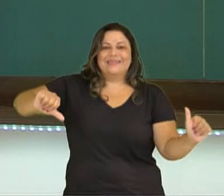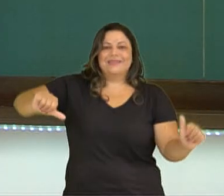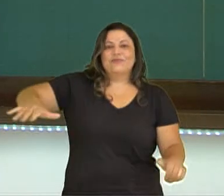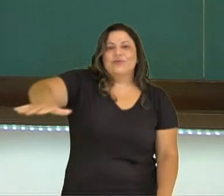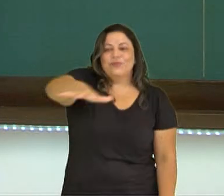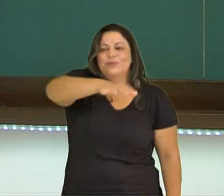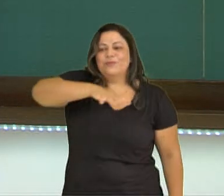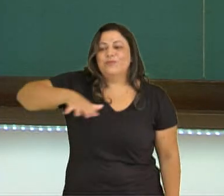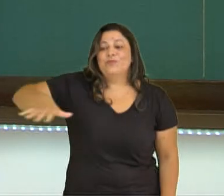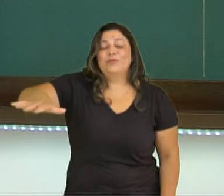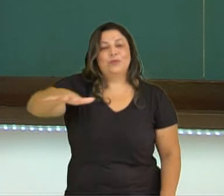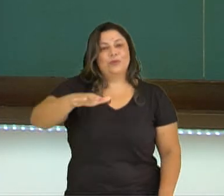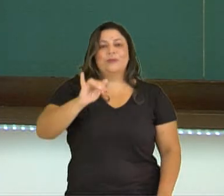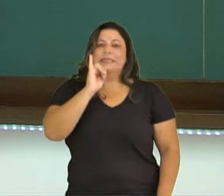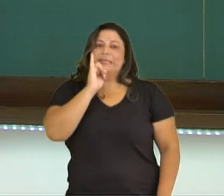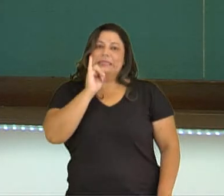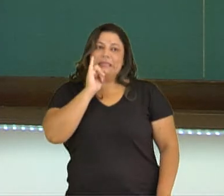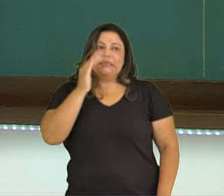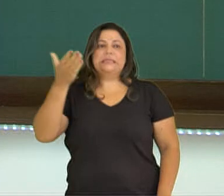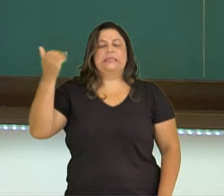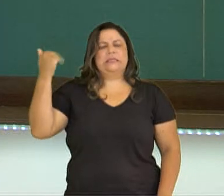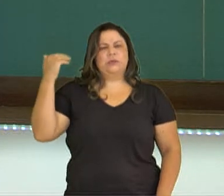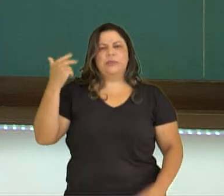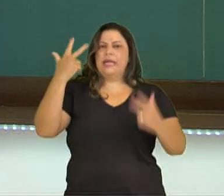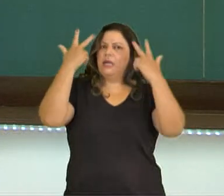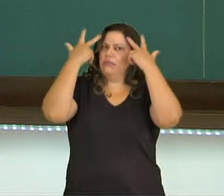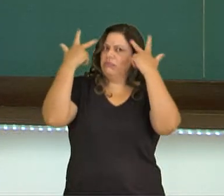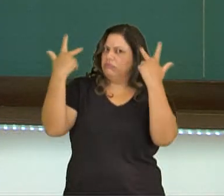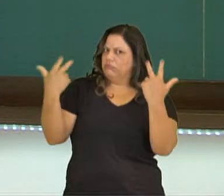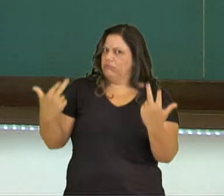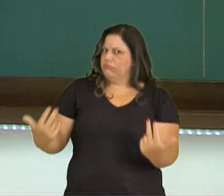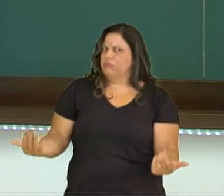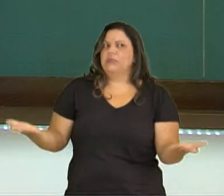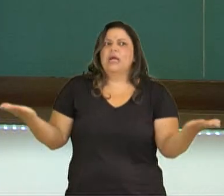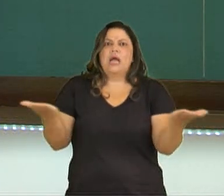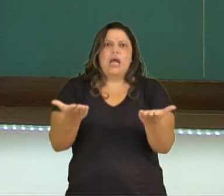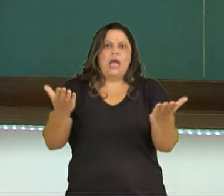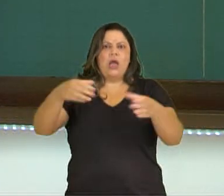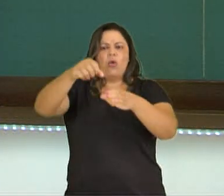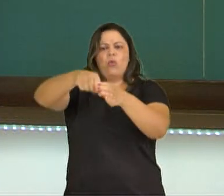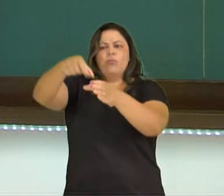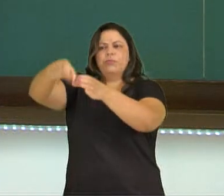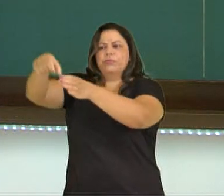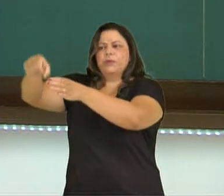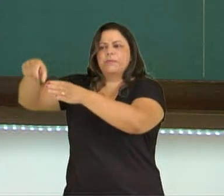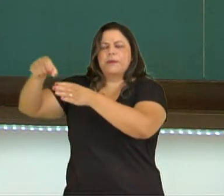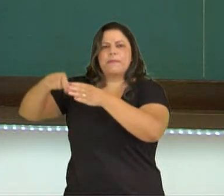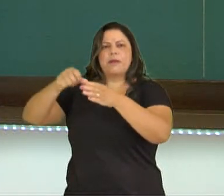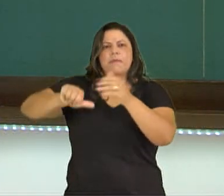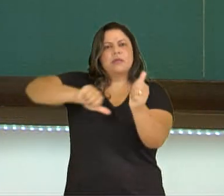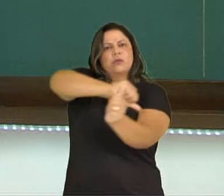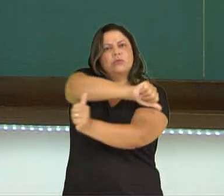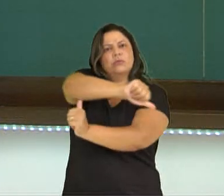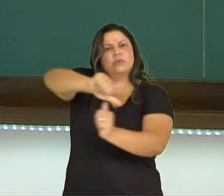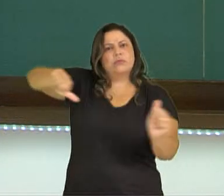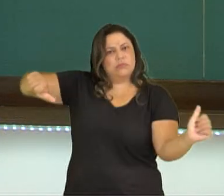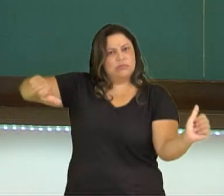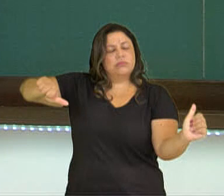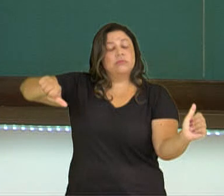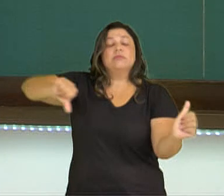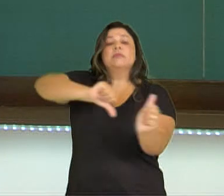paisagem. O que era aqui, por exemplo, uma paisagem natural, hoje está cheio de plantação. Então teve uma mudança,